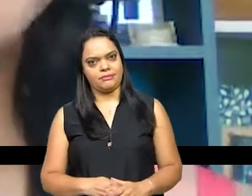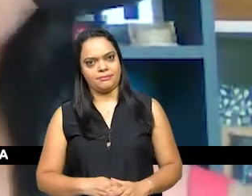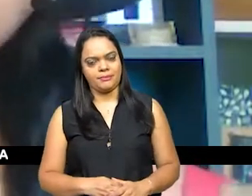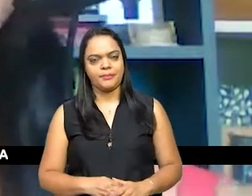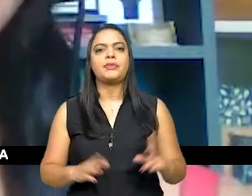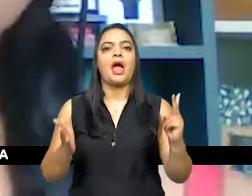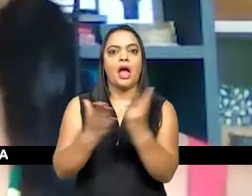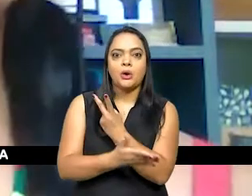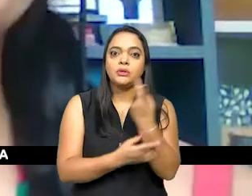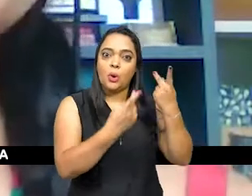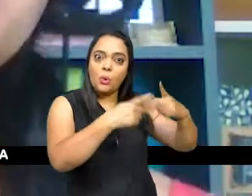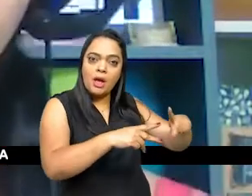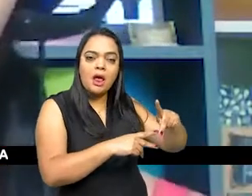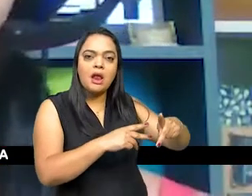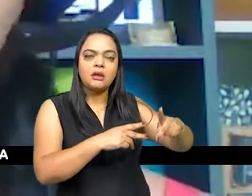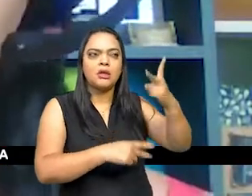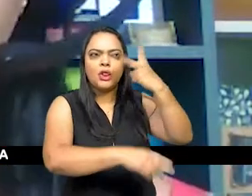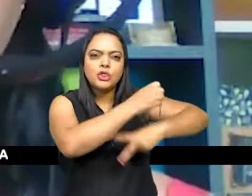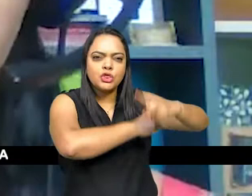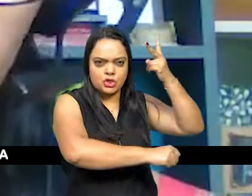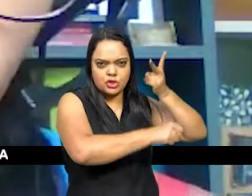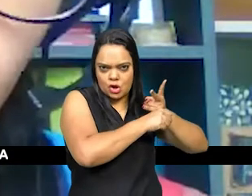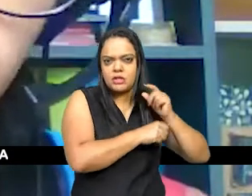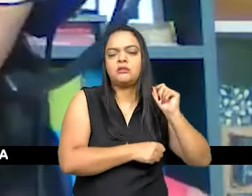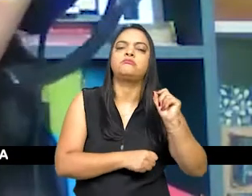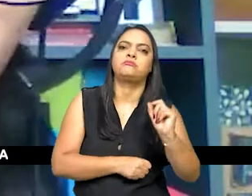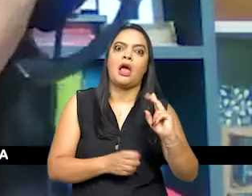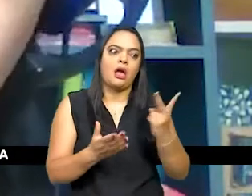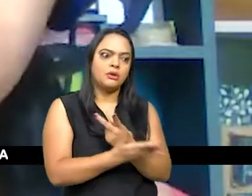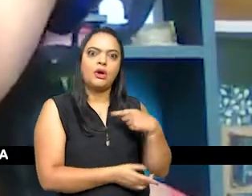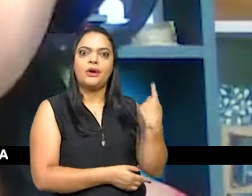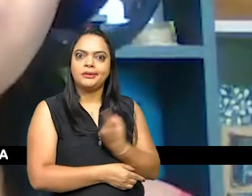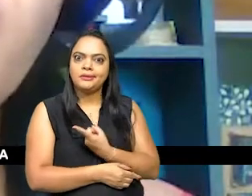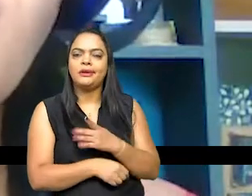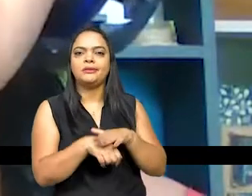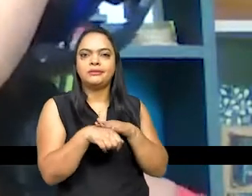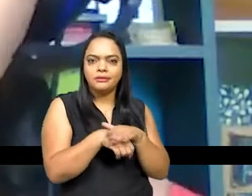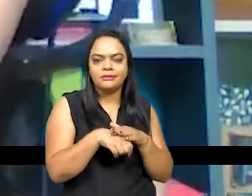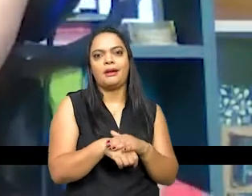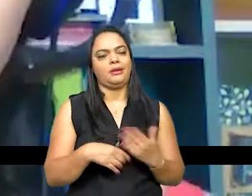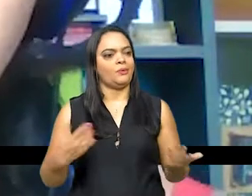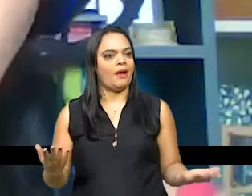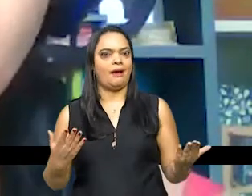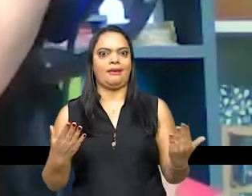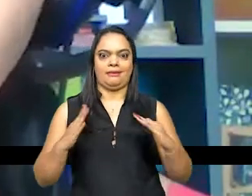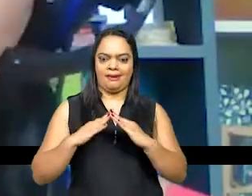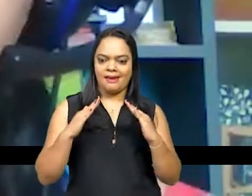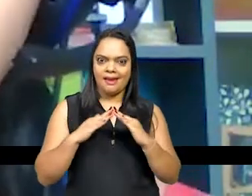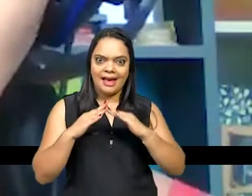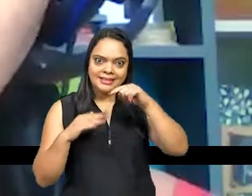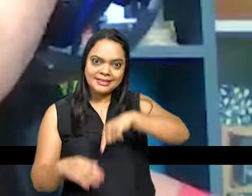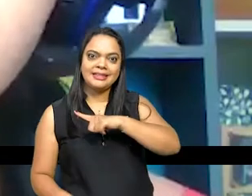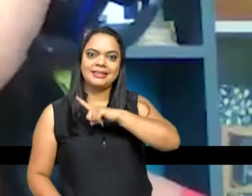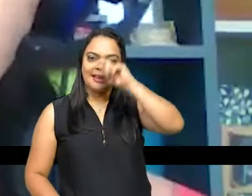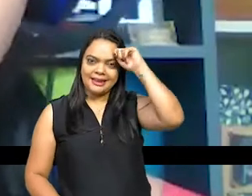universidade. E aconteceu um episódio com ele no ano retrasado, que a gente comenta, assim, muito, é casa de ferreiro espeto de pau, né? Porque